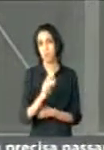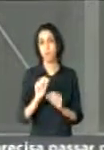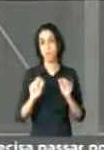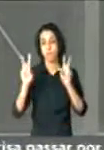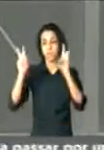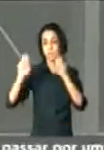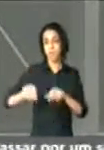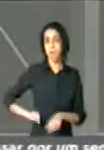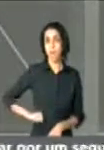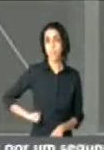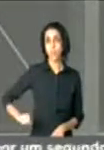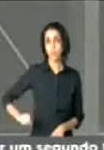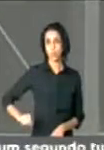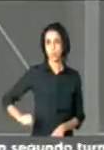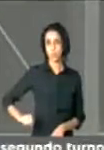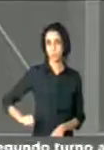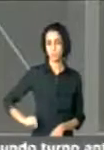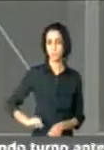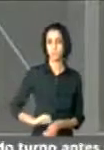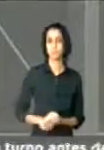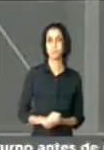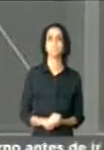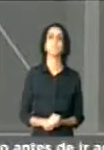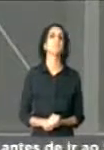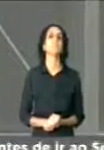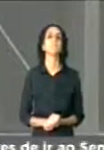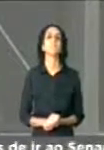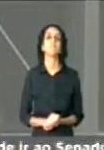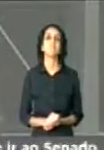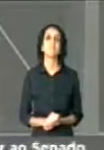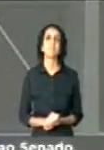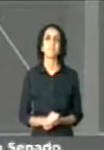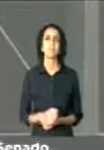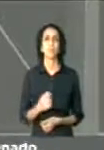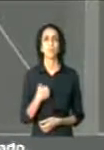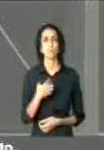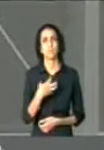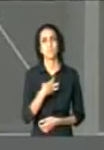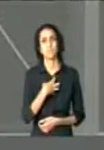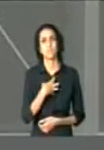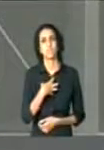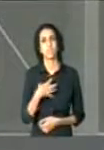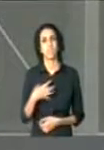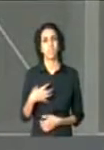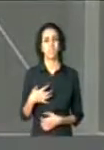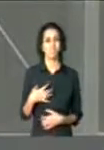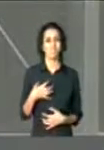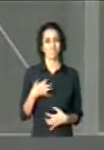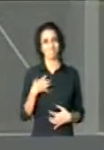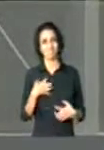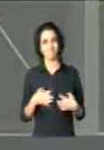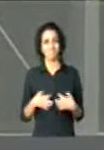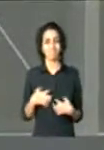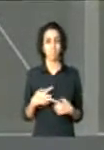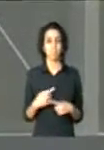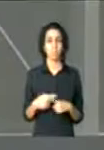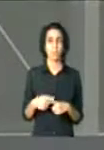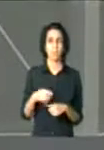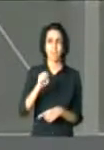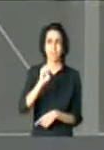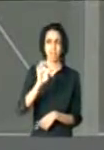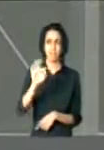aborto. E confesso que fiquei incomodado com a decisão do Supremo